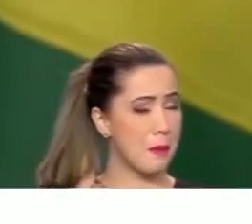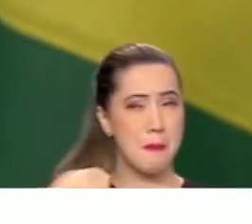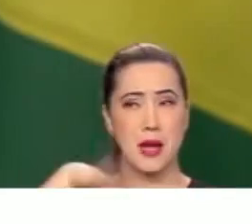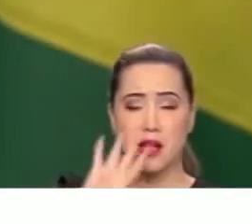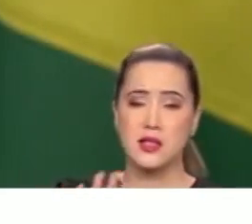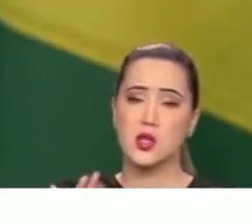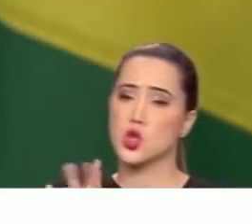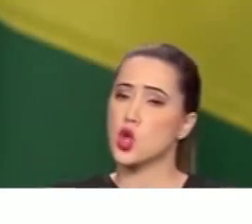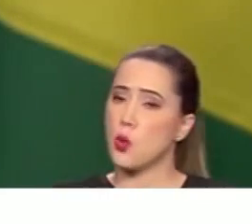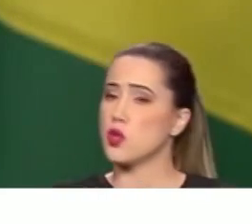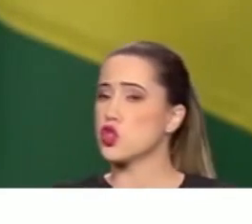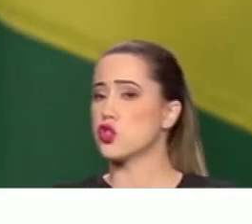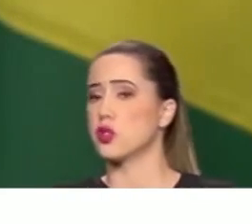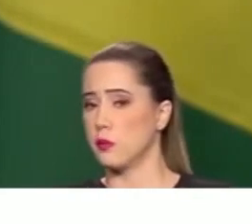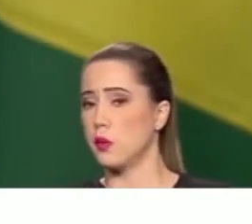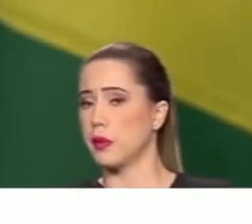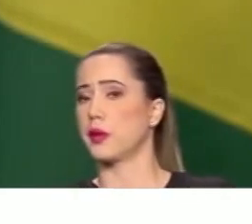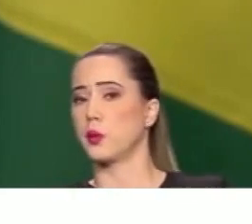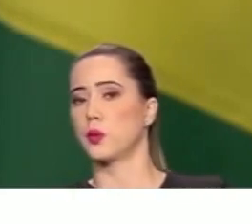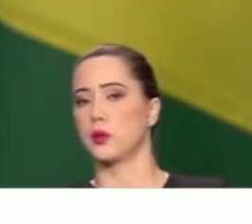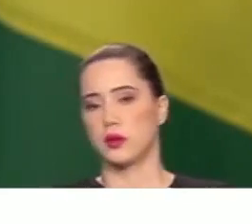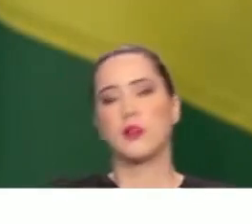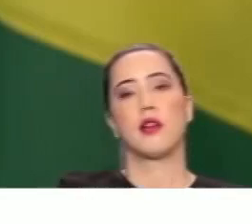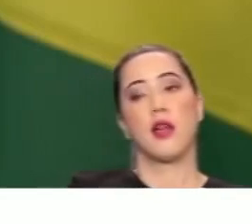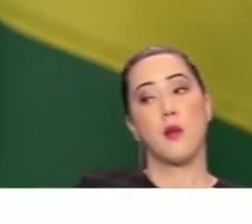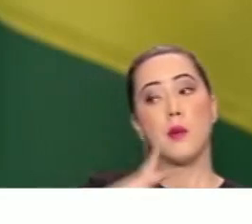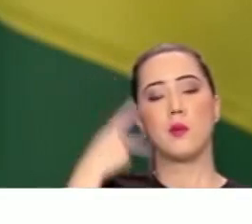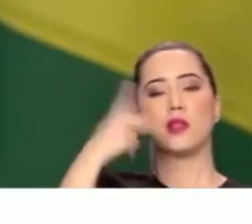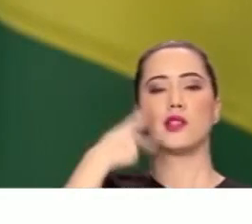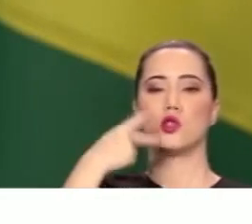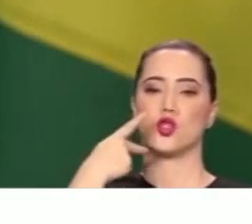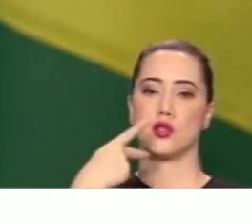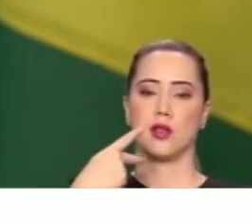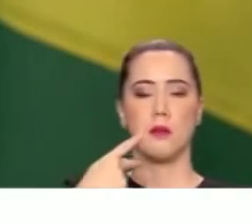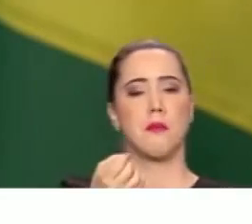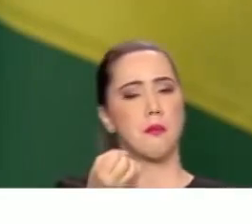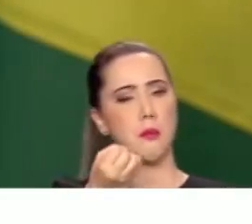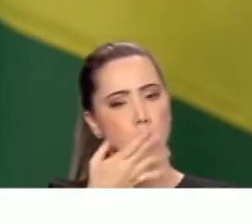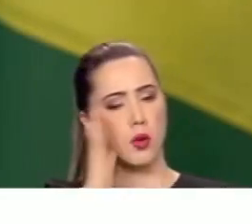estímulo aos pequenos produtores. É uma política já consolidada, já aprovada.